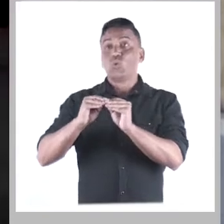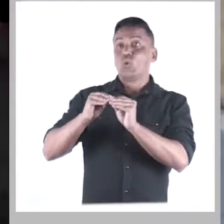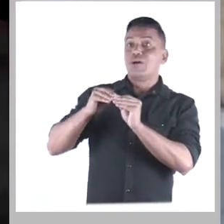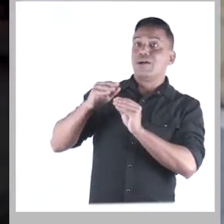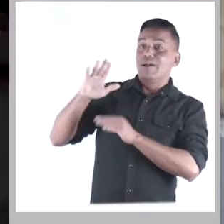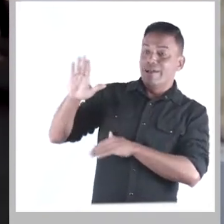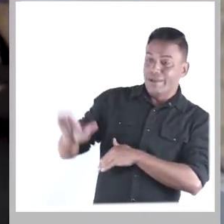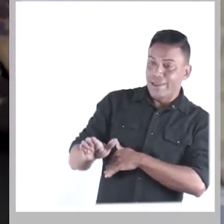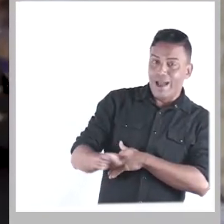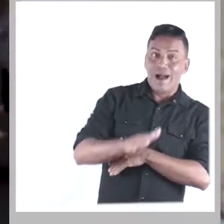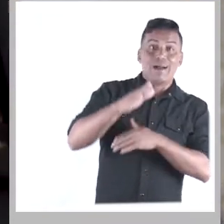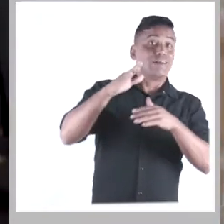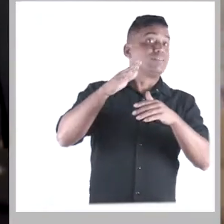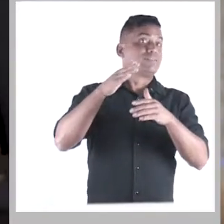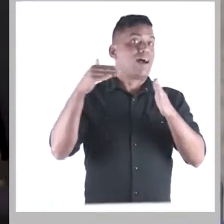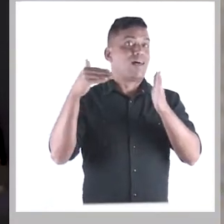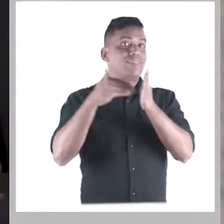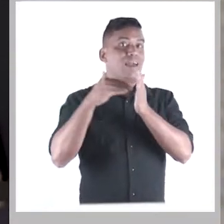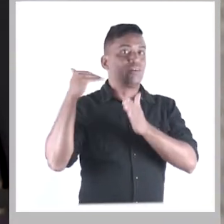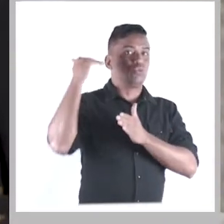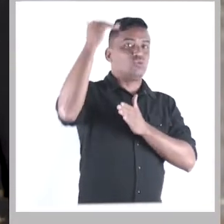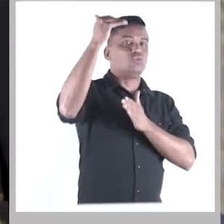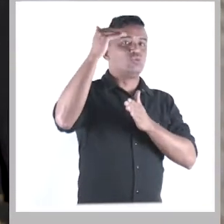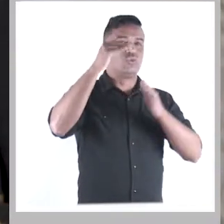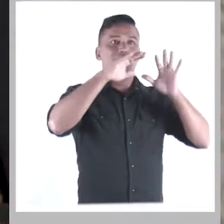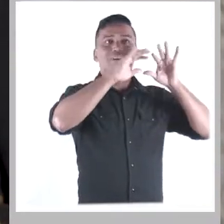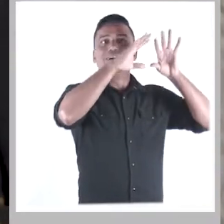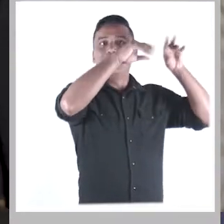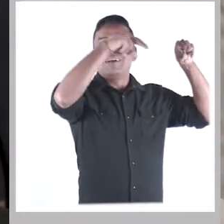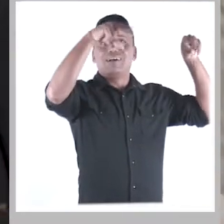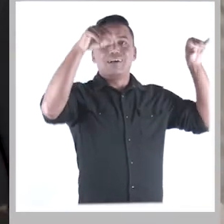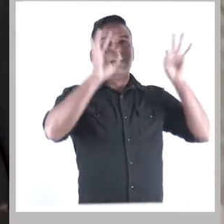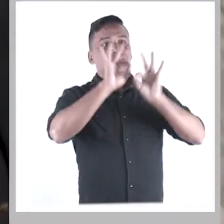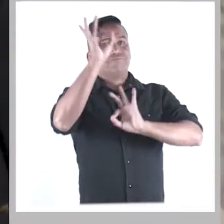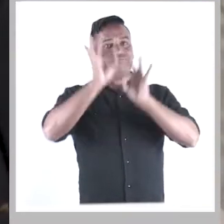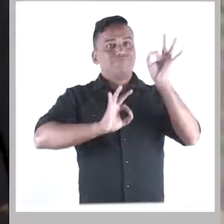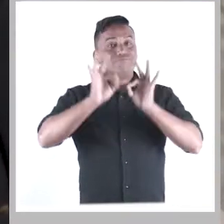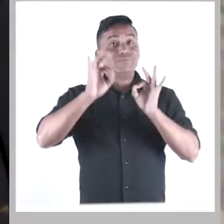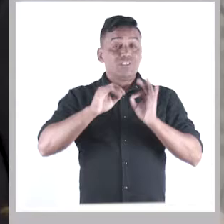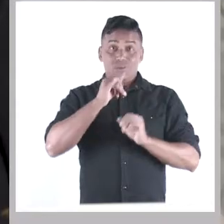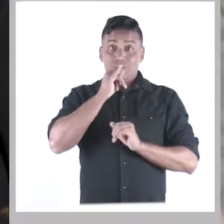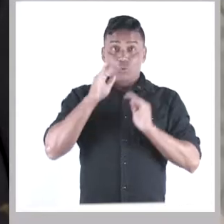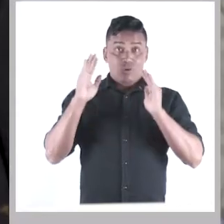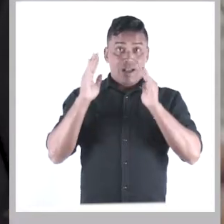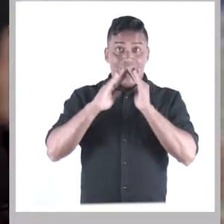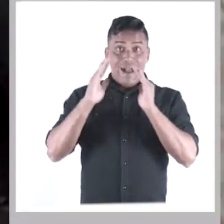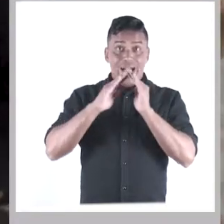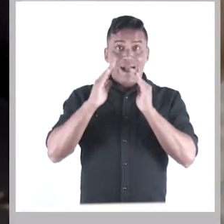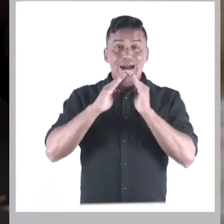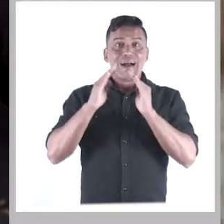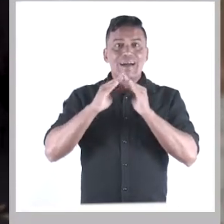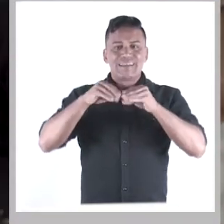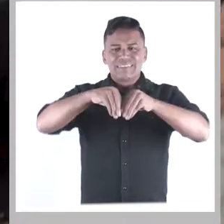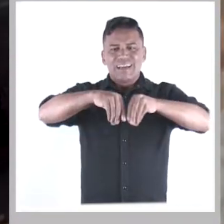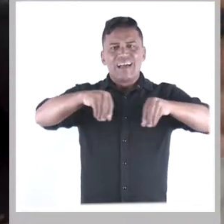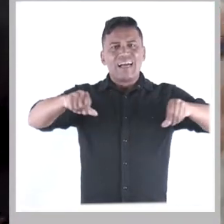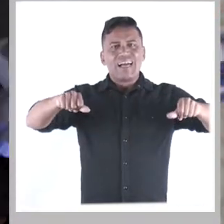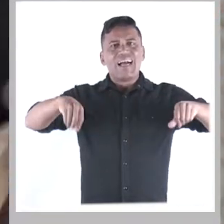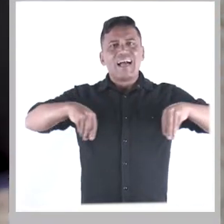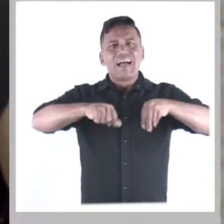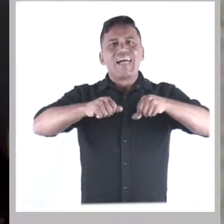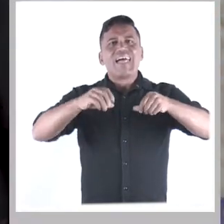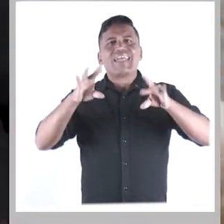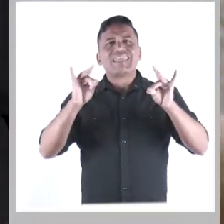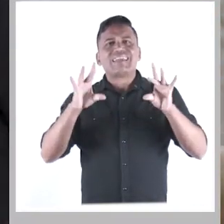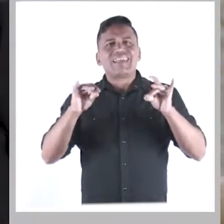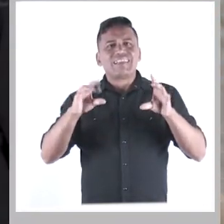para as roupas de adulto. Né? A minha mãe foi uma mulher que morou em casa de chão batido, mas que buscava barro no córrego